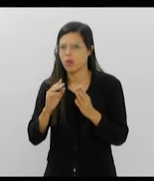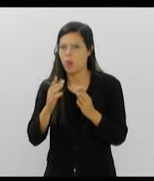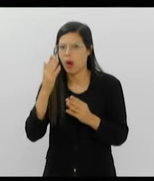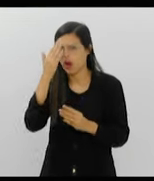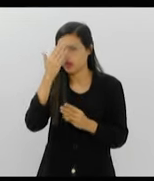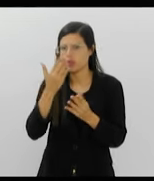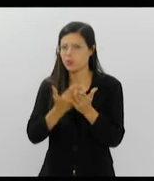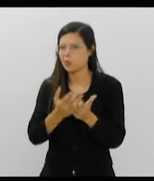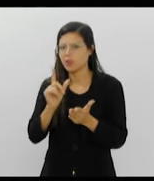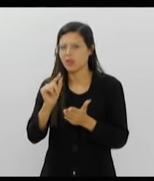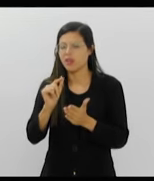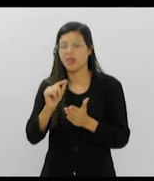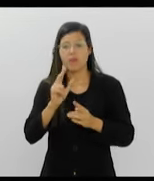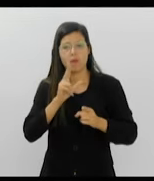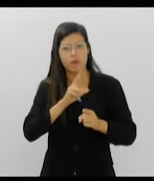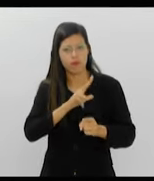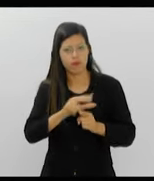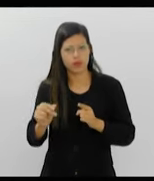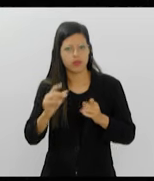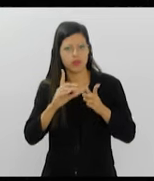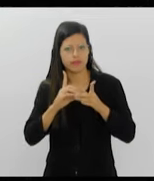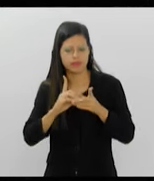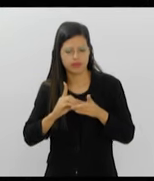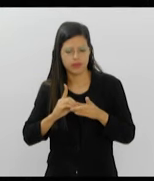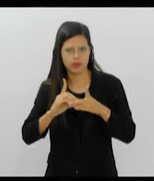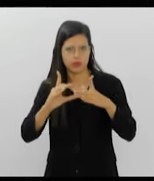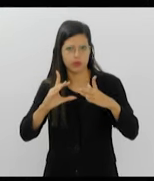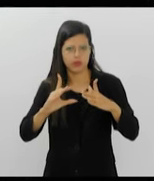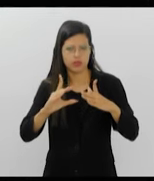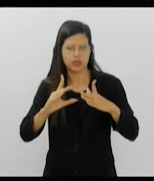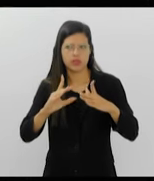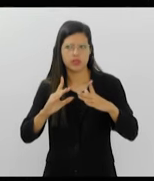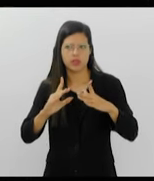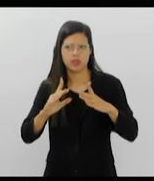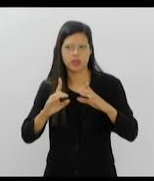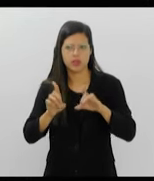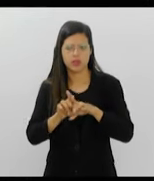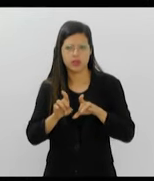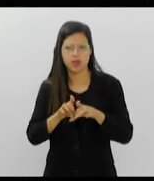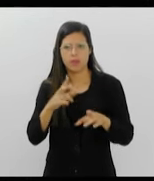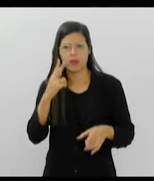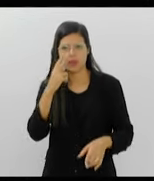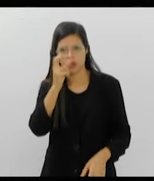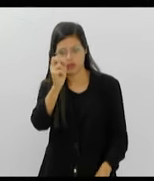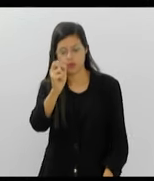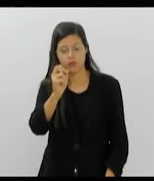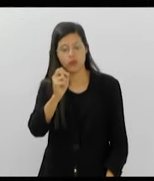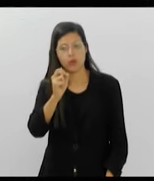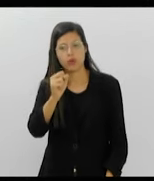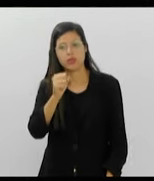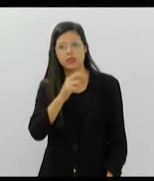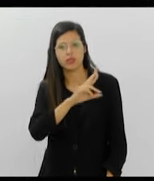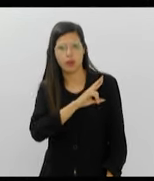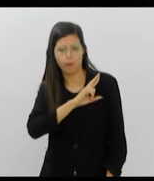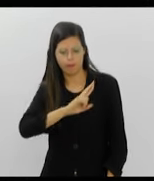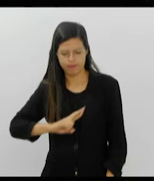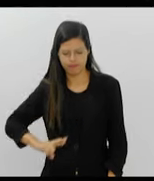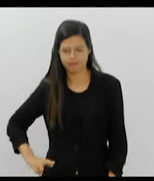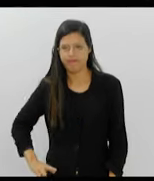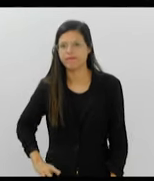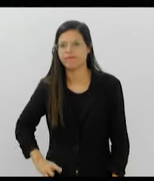e uma vitória das forças republicanas e também a